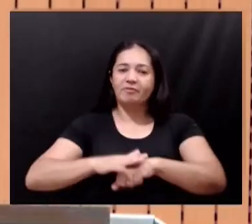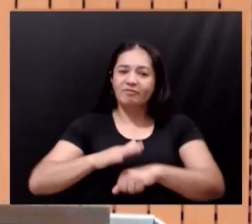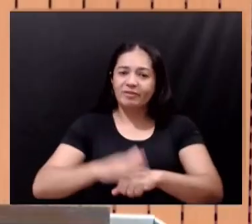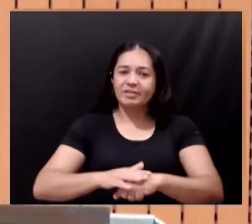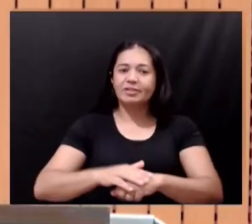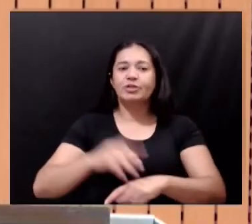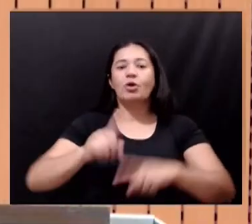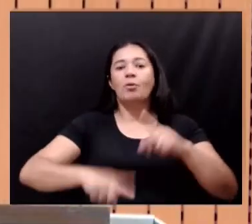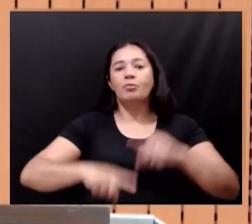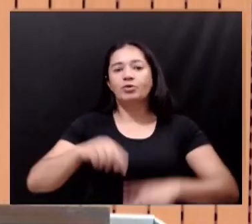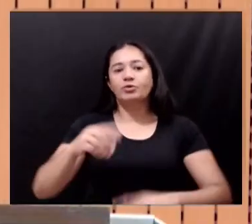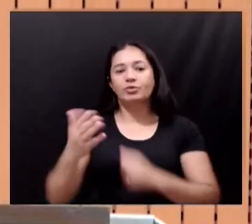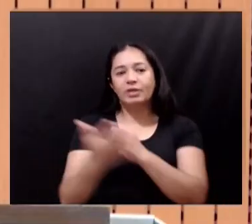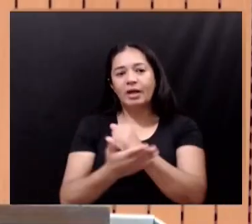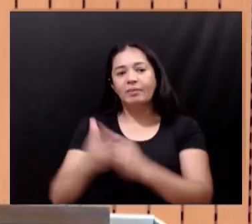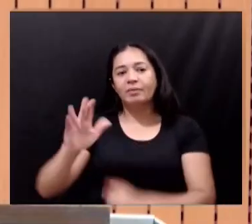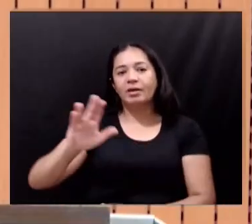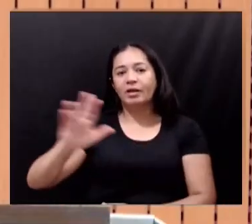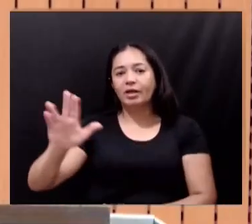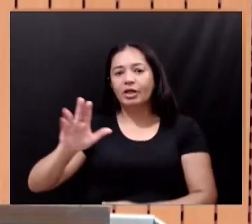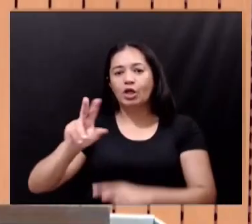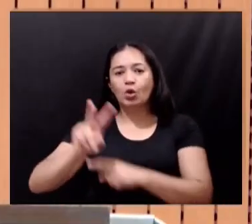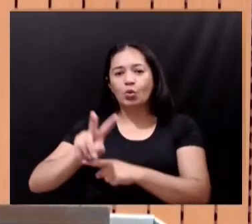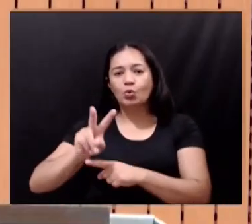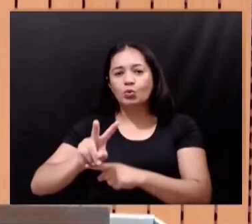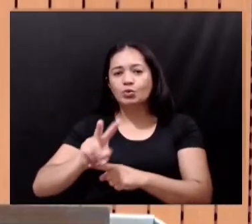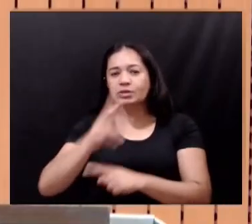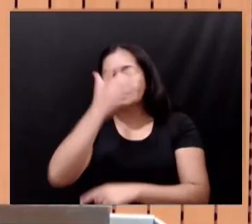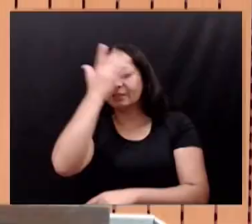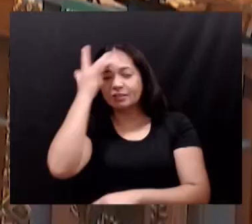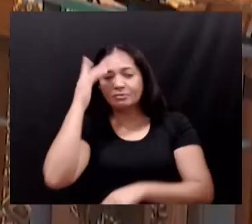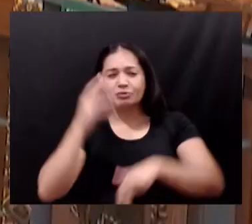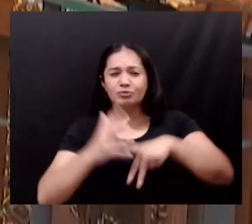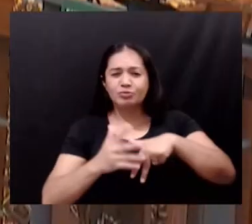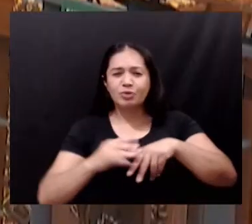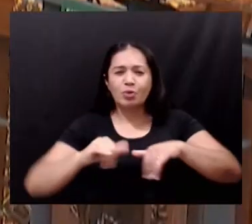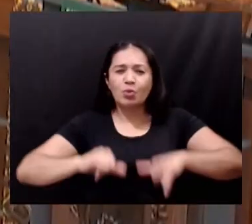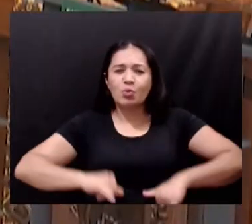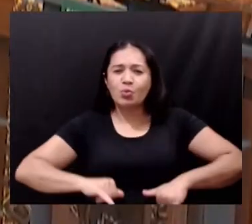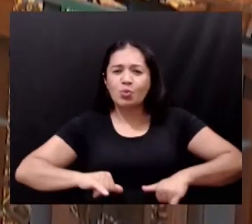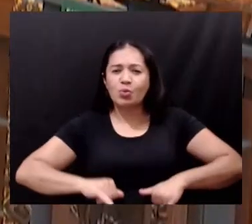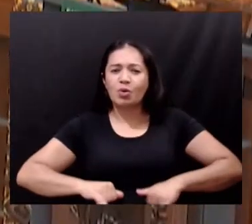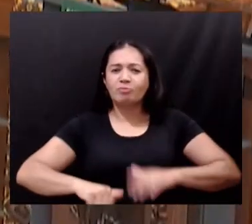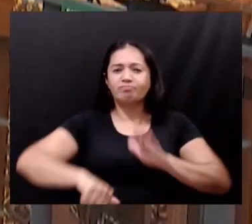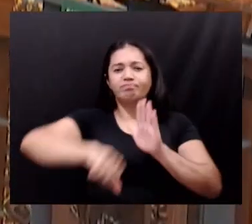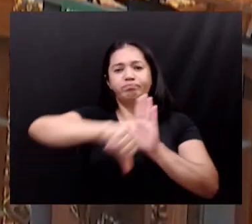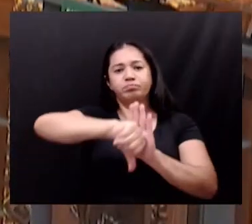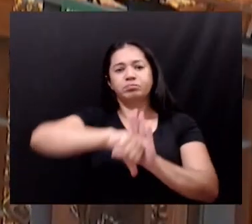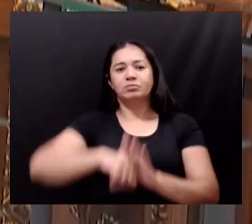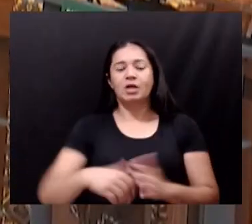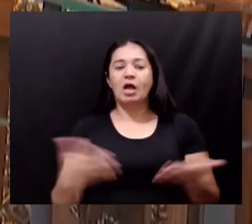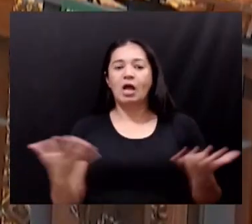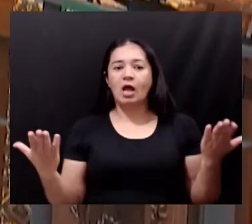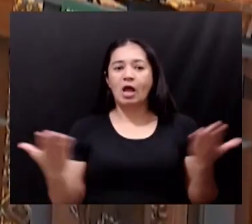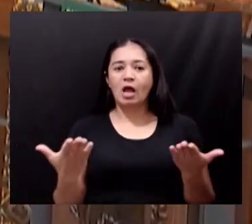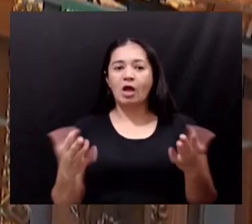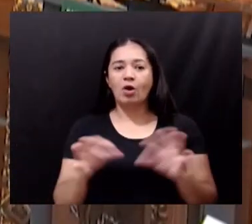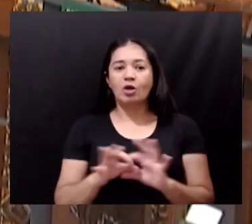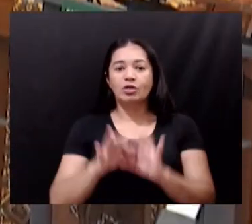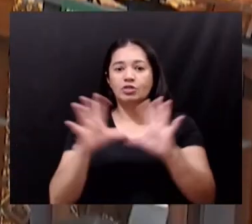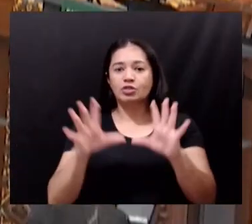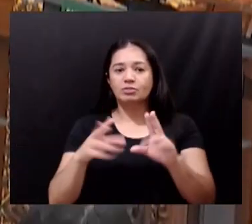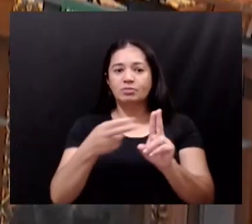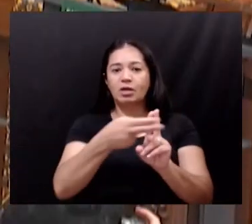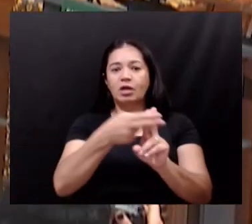vida de milhares e milhares de pacientes sofrendo a criminalização. Atualmente, estão disponíveis pelo SUS a